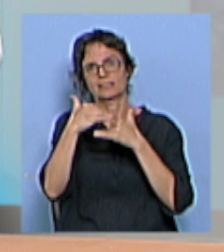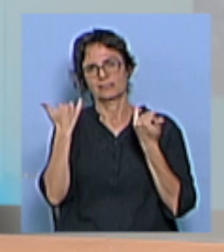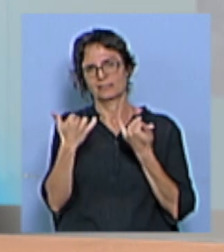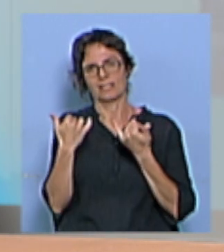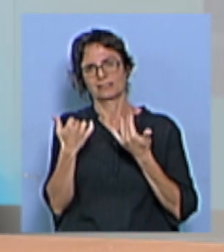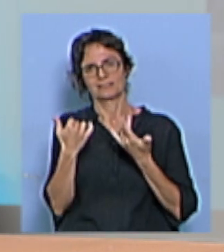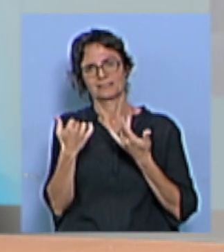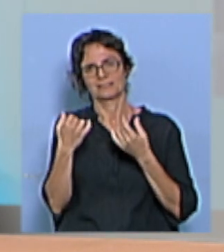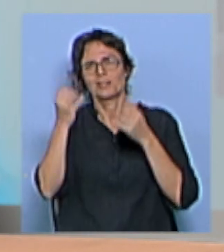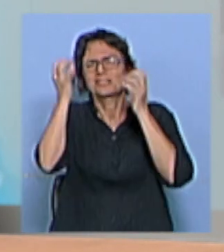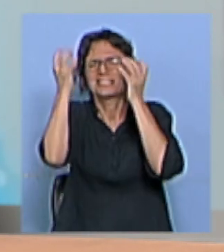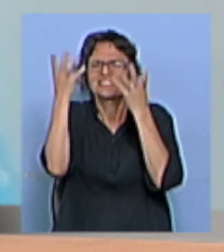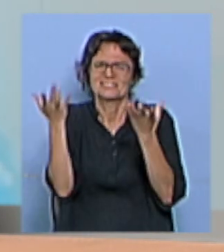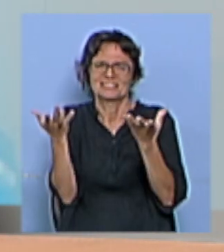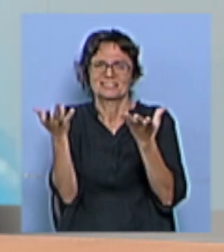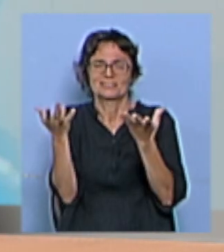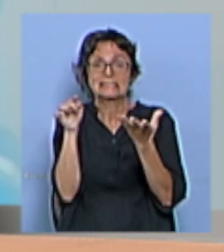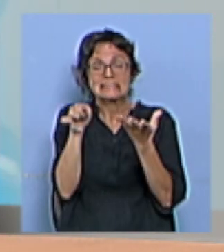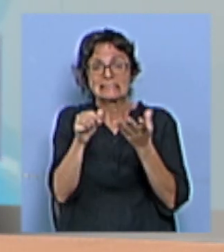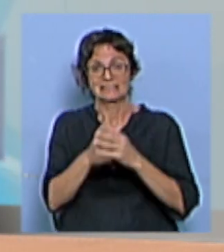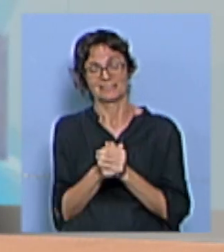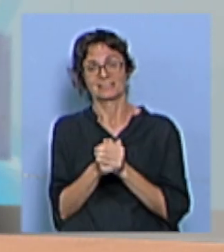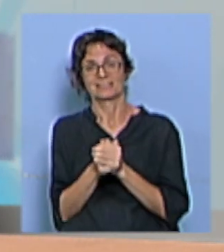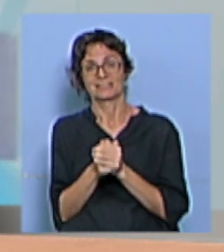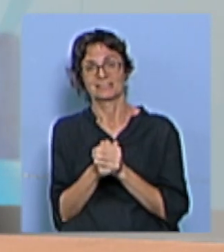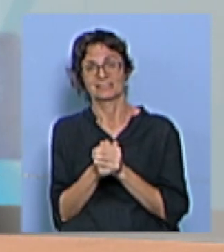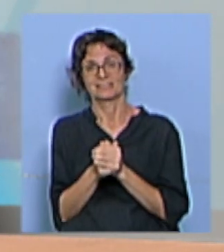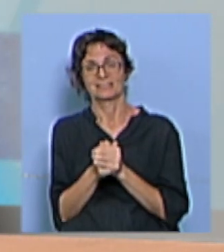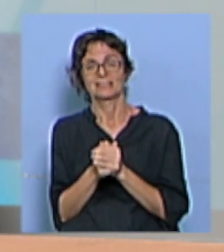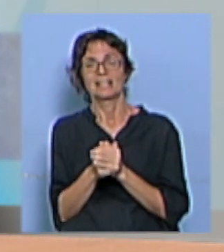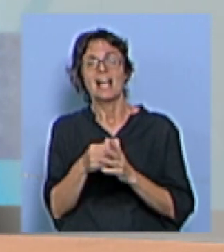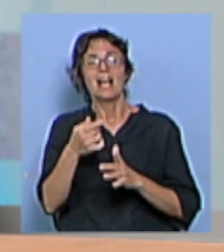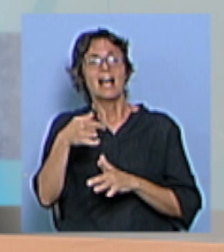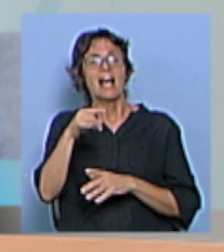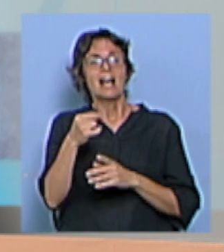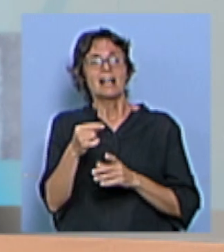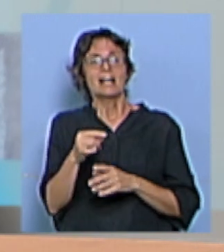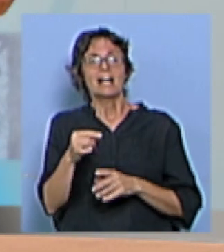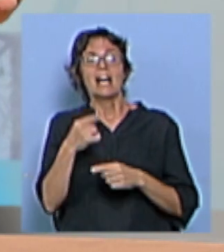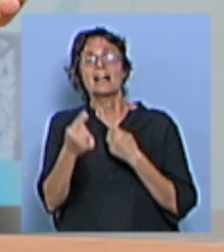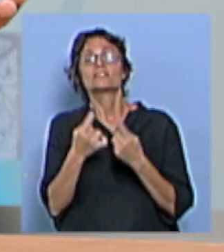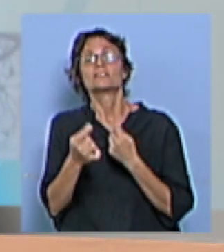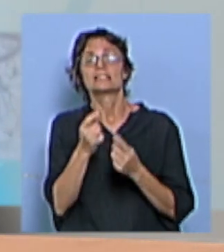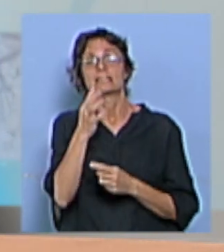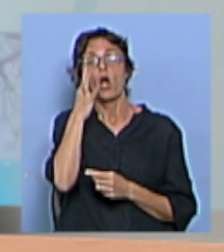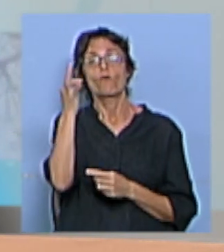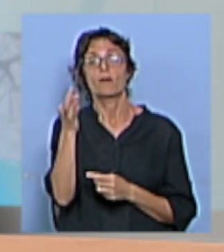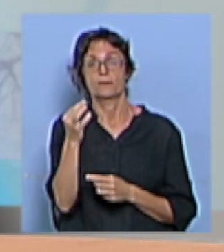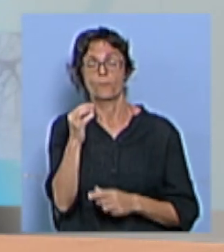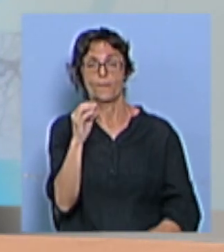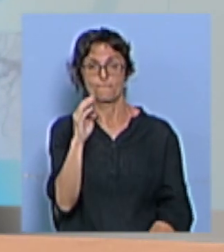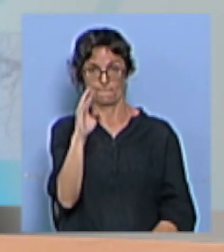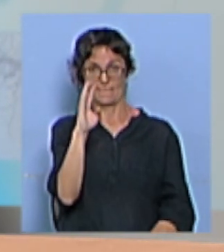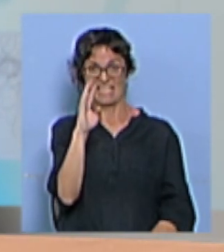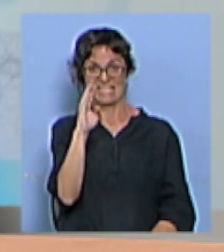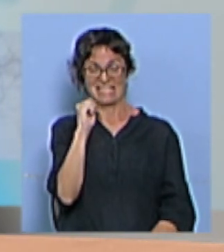Digamos, tem graça que num dos artigos lá utilizou o verbo sabatizar, que eu nunca tinha ouvido, mas ao